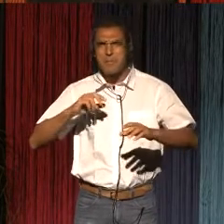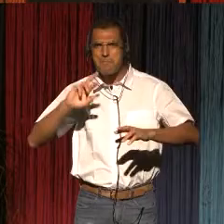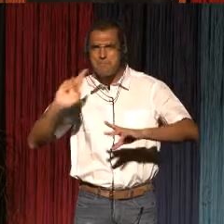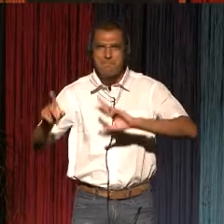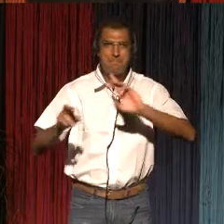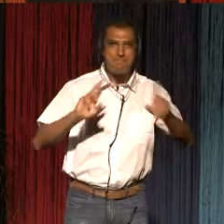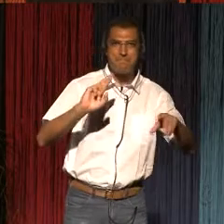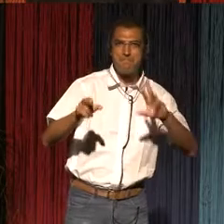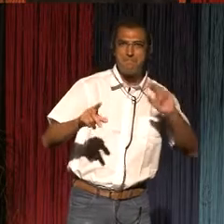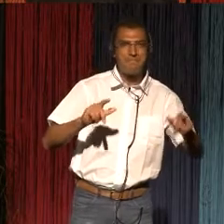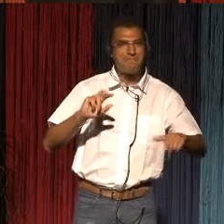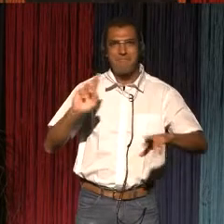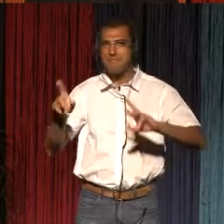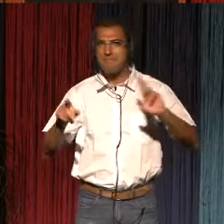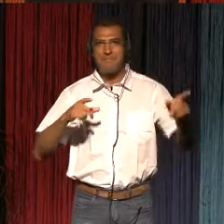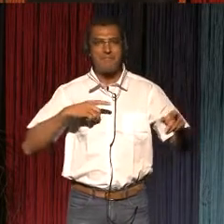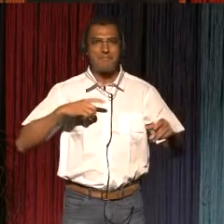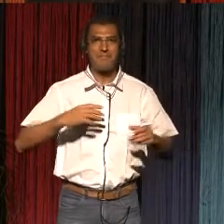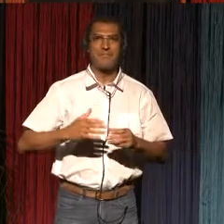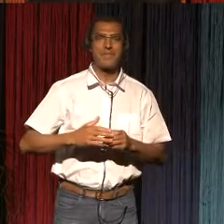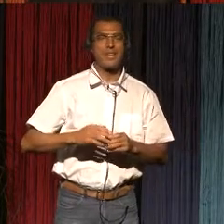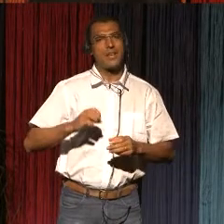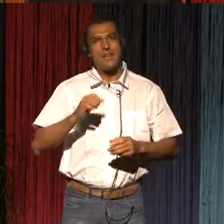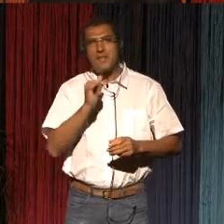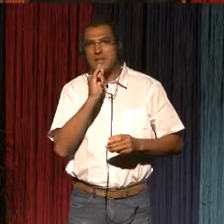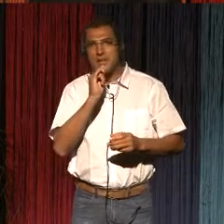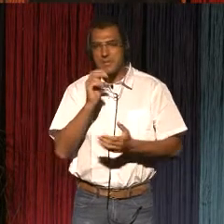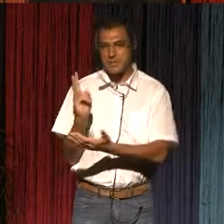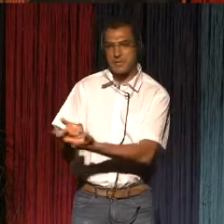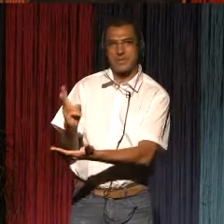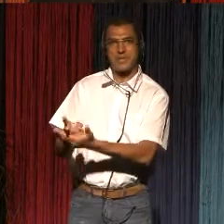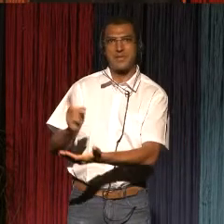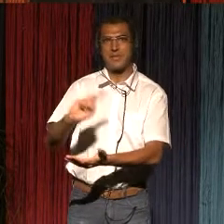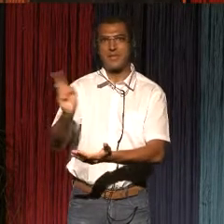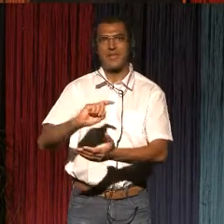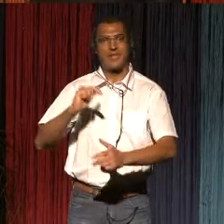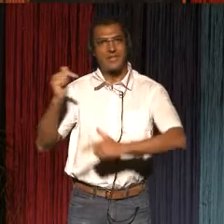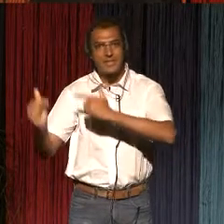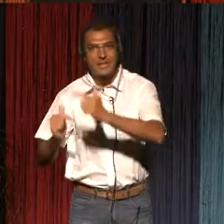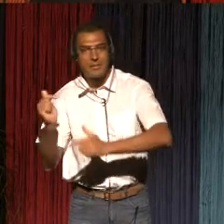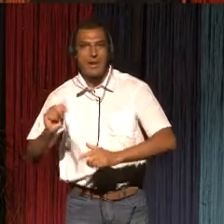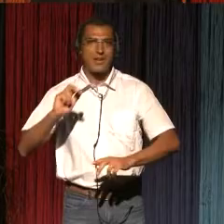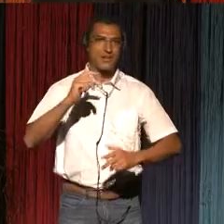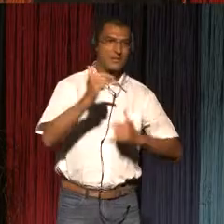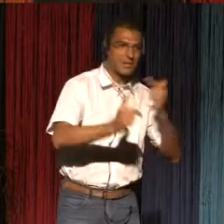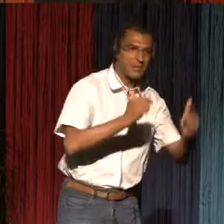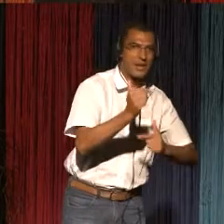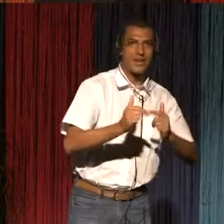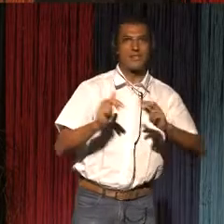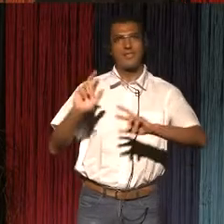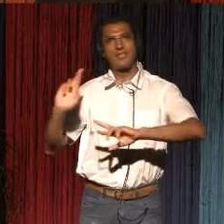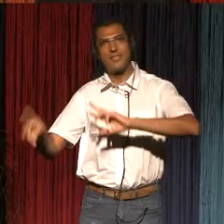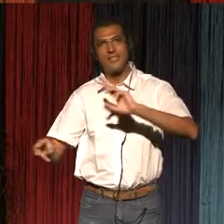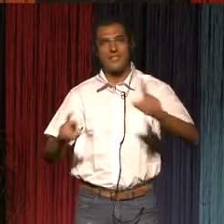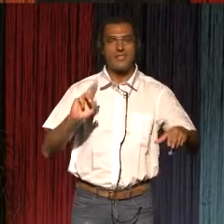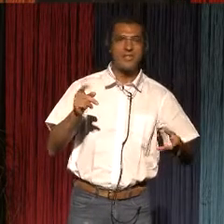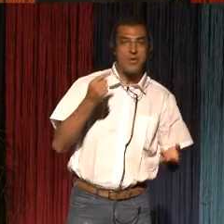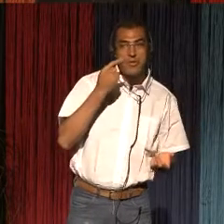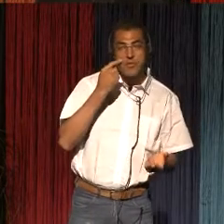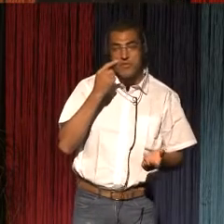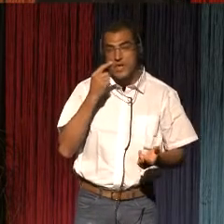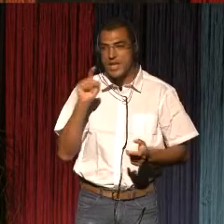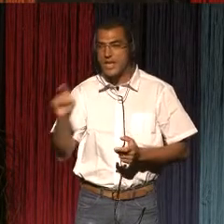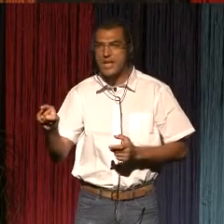Faz com que as pessoas trabalhem de maneira mais flexível e também consigam também fazer um relacionamento melhor